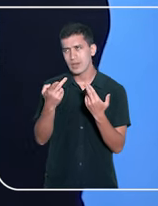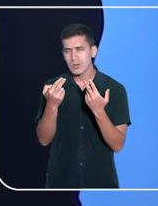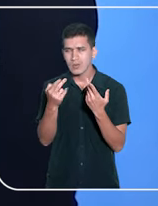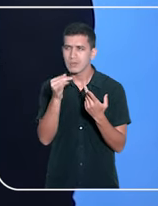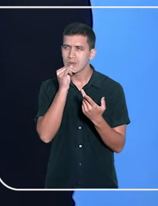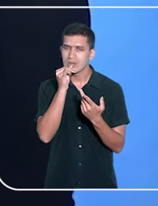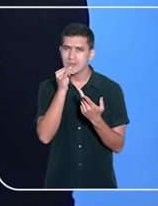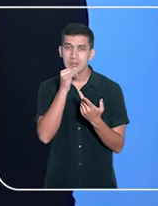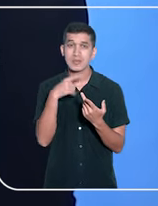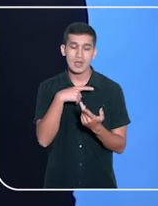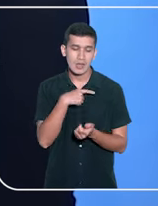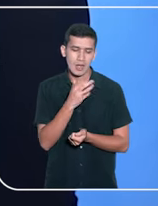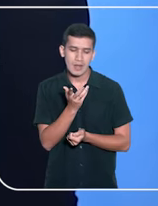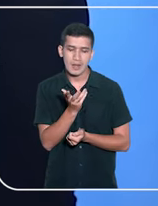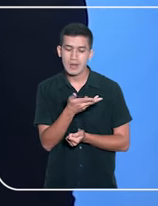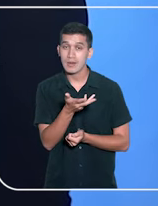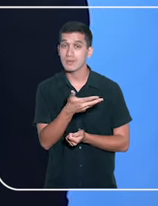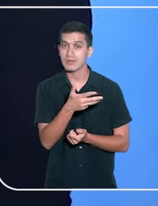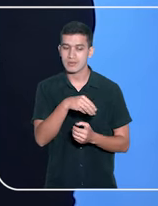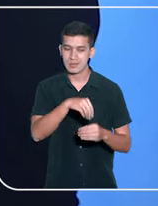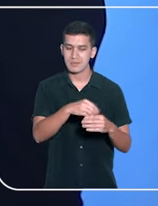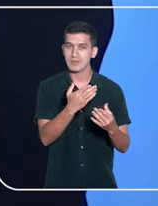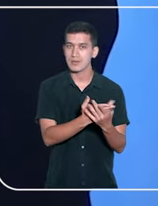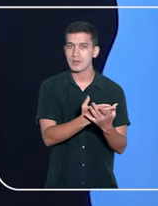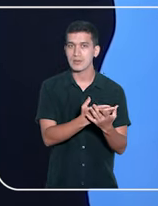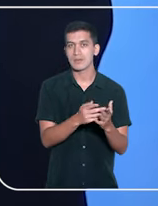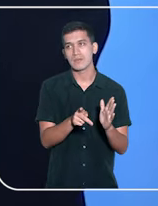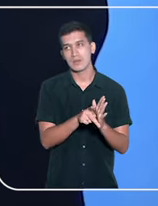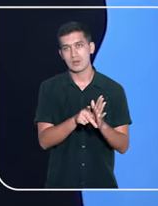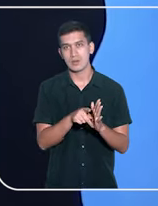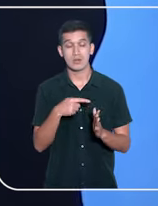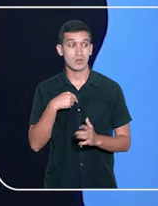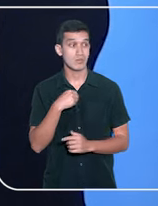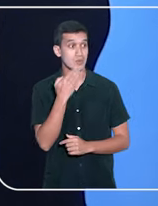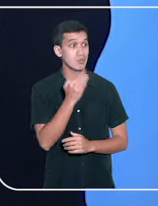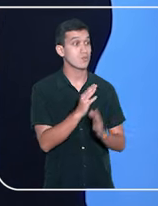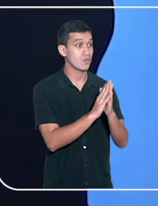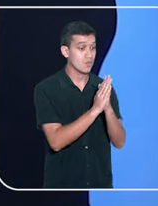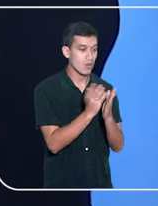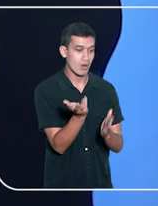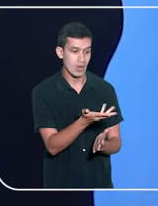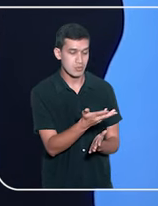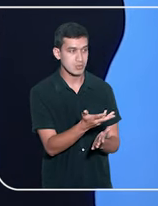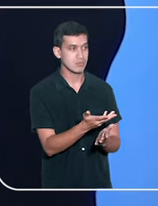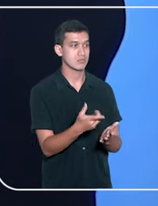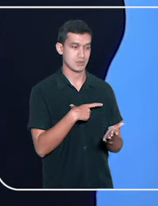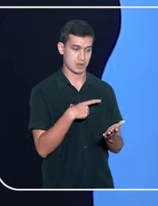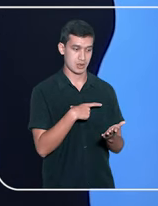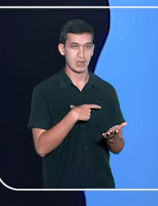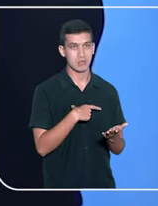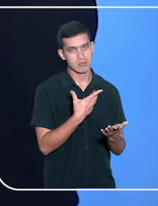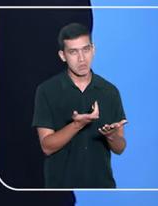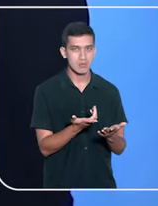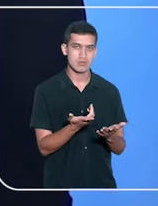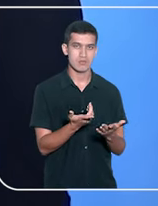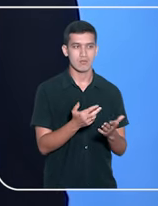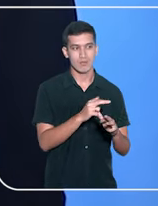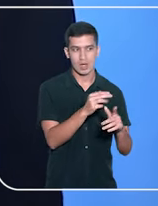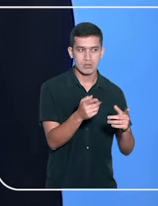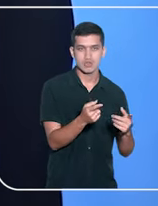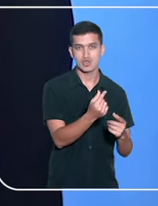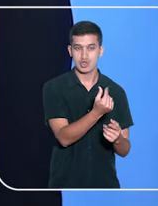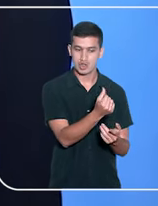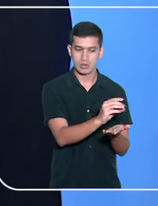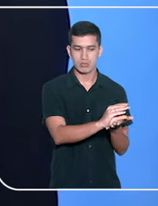se fosse um atalho processual para cobrar de forma mais rápida uma quantia ou